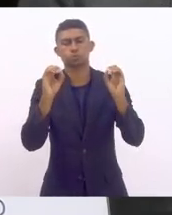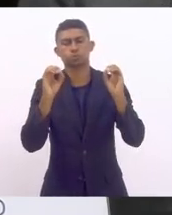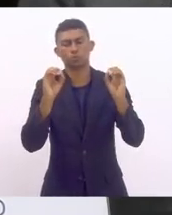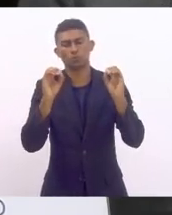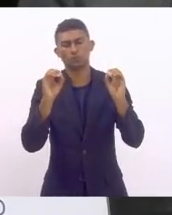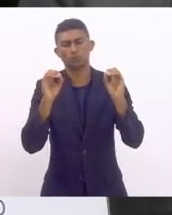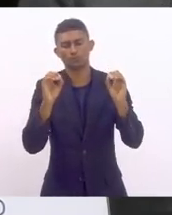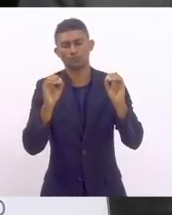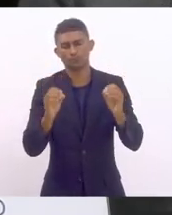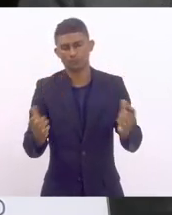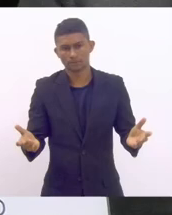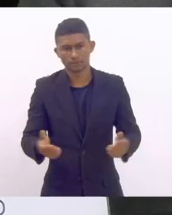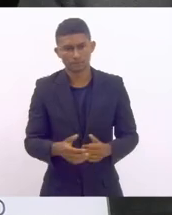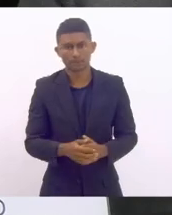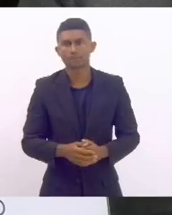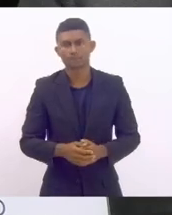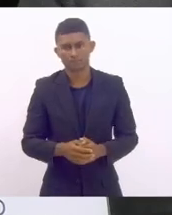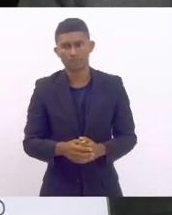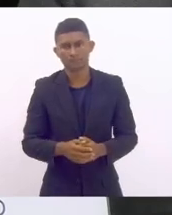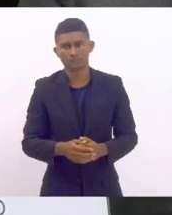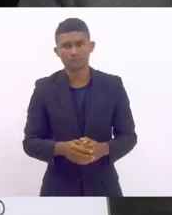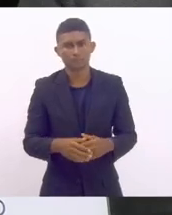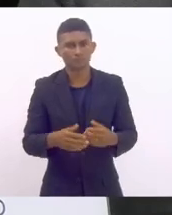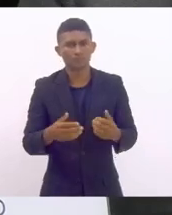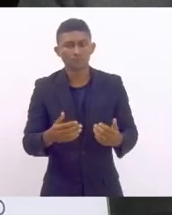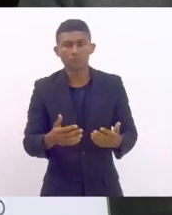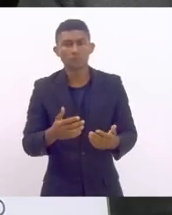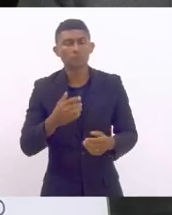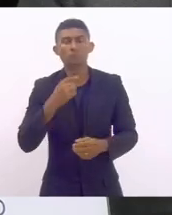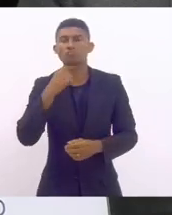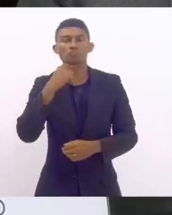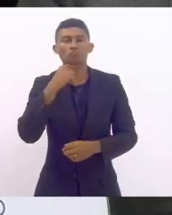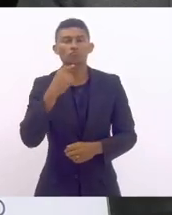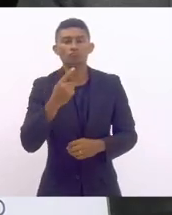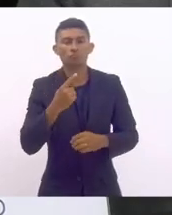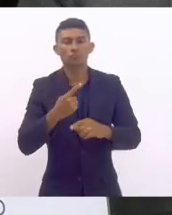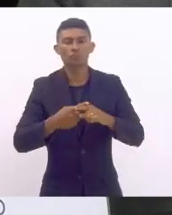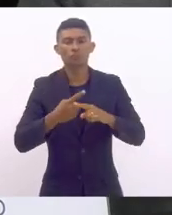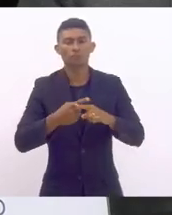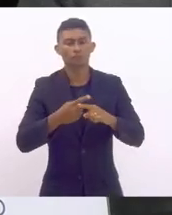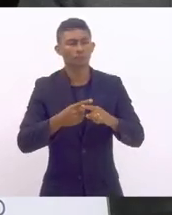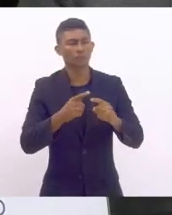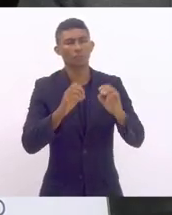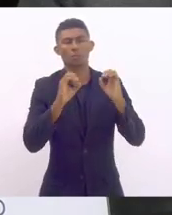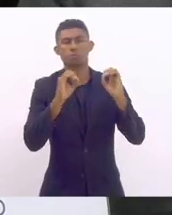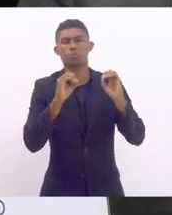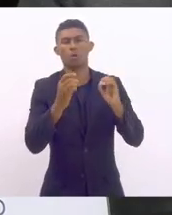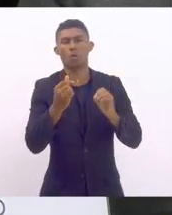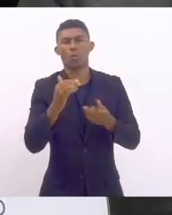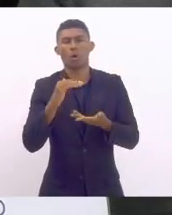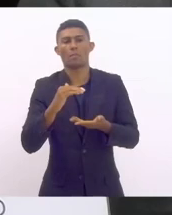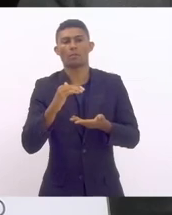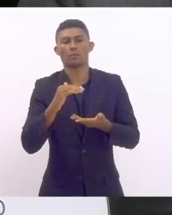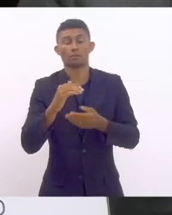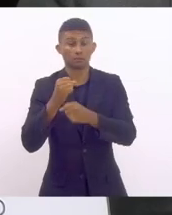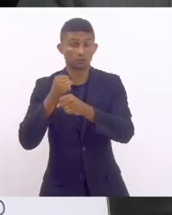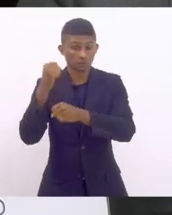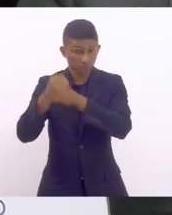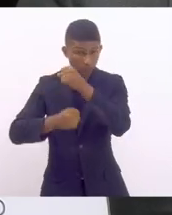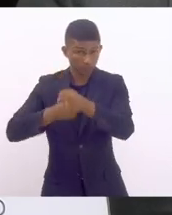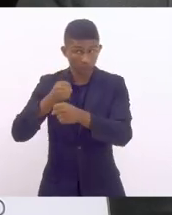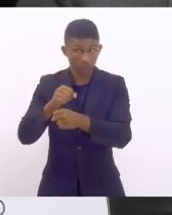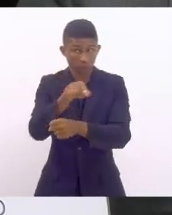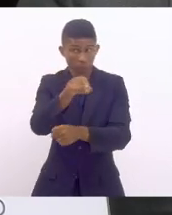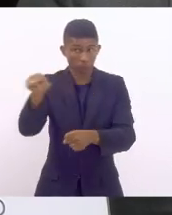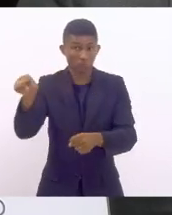significa que sequer pôde haver suplementação que estava Zerado no orçamento e para o ano que vem então nos